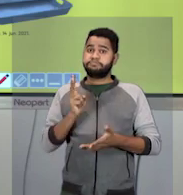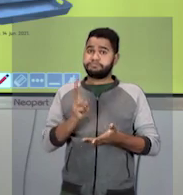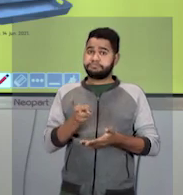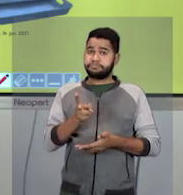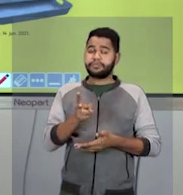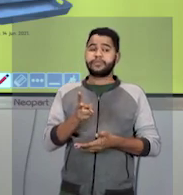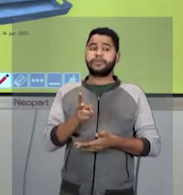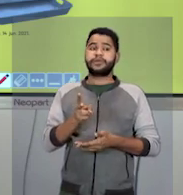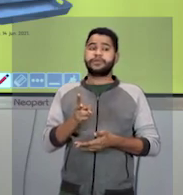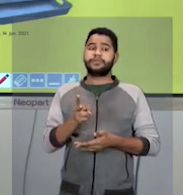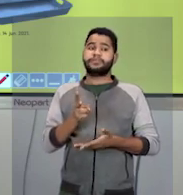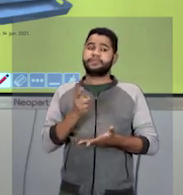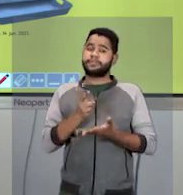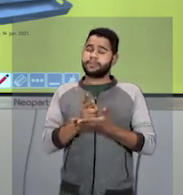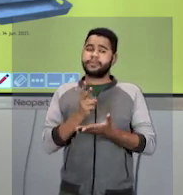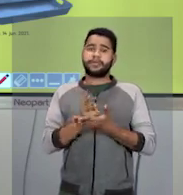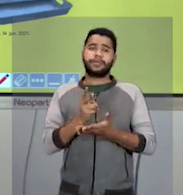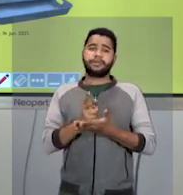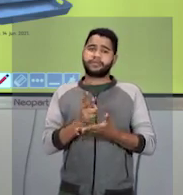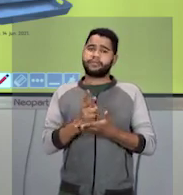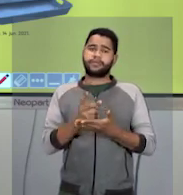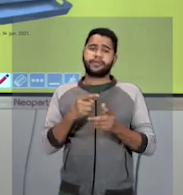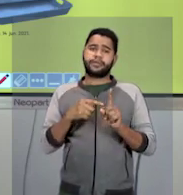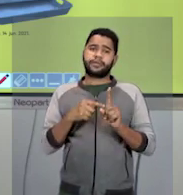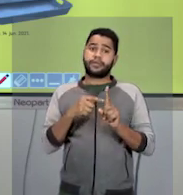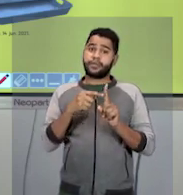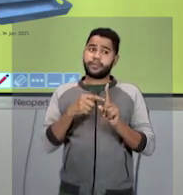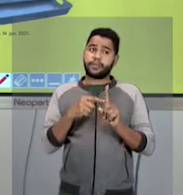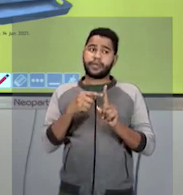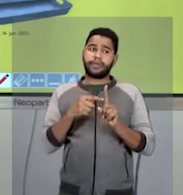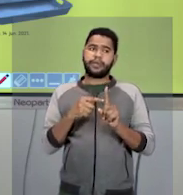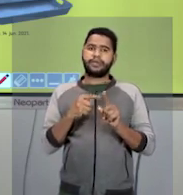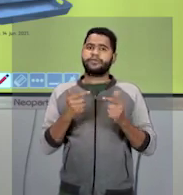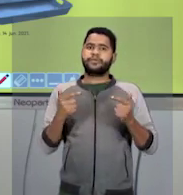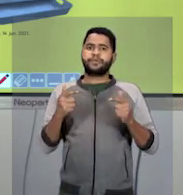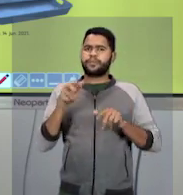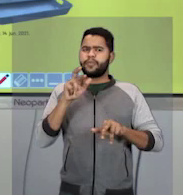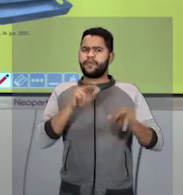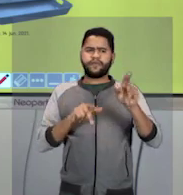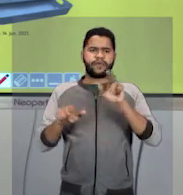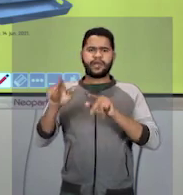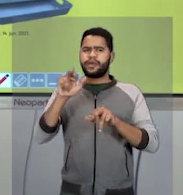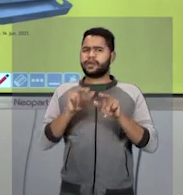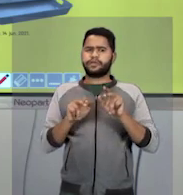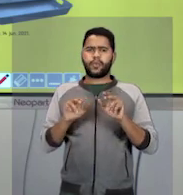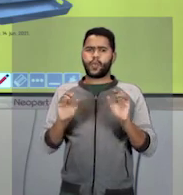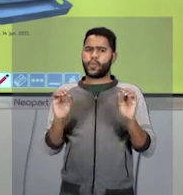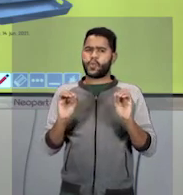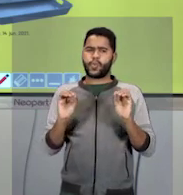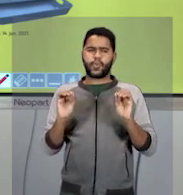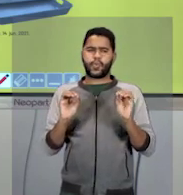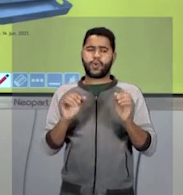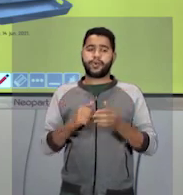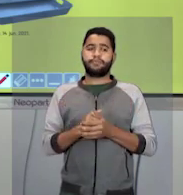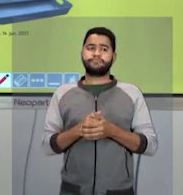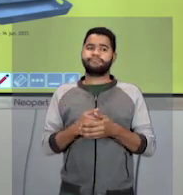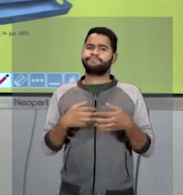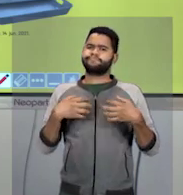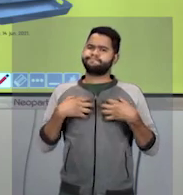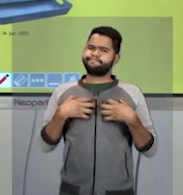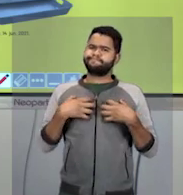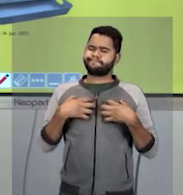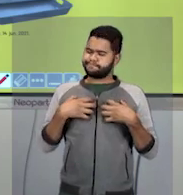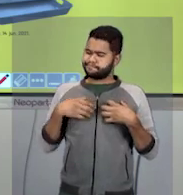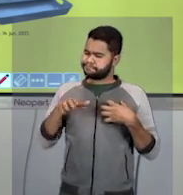ambiente, elas estão à mesma temperatura. Logo, nós não temos variação de temperatura entre elas. Então, a sensação